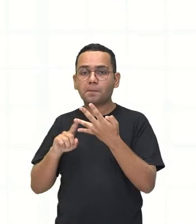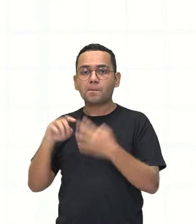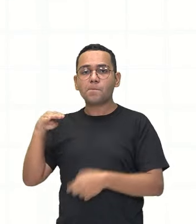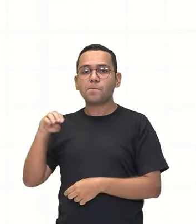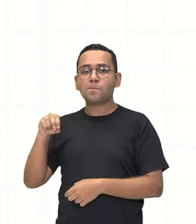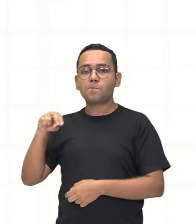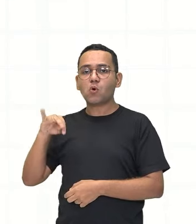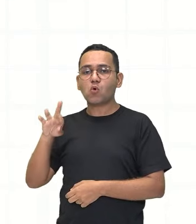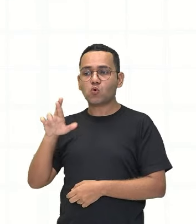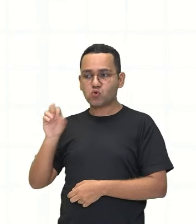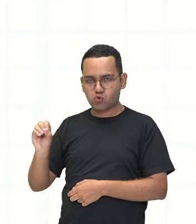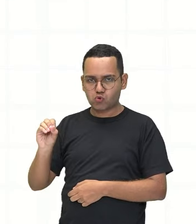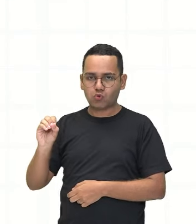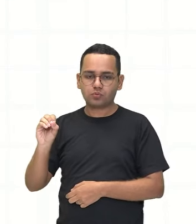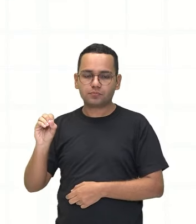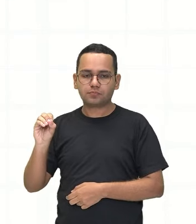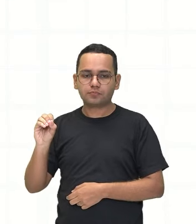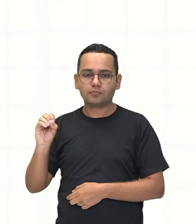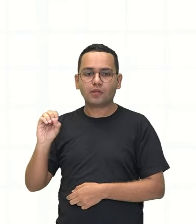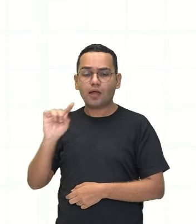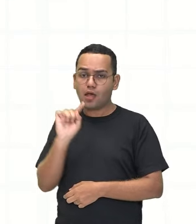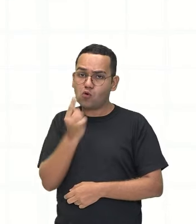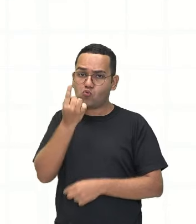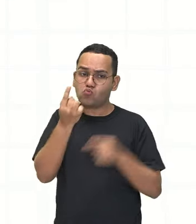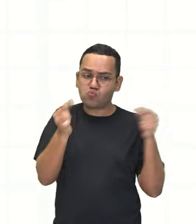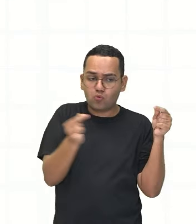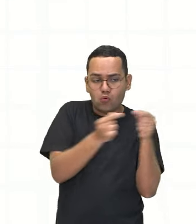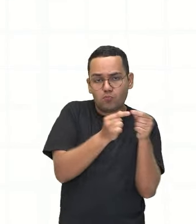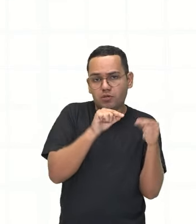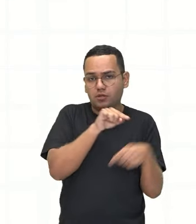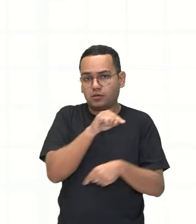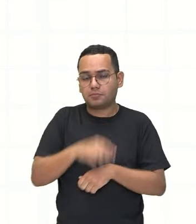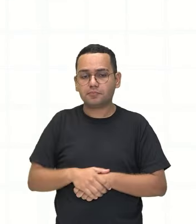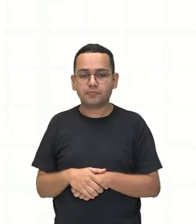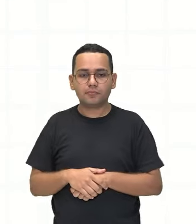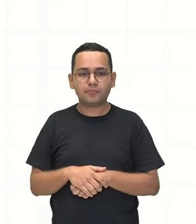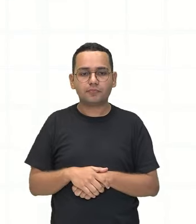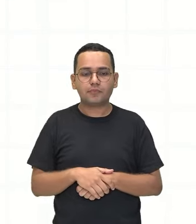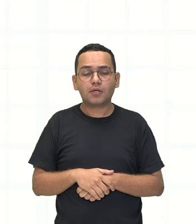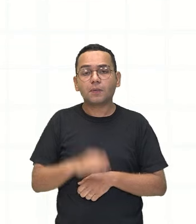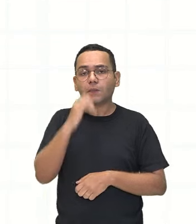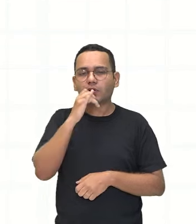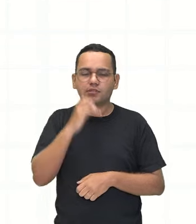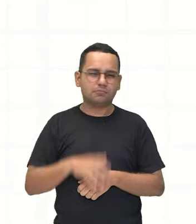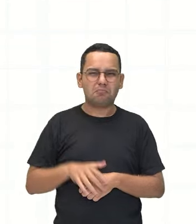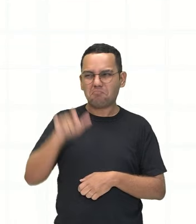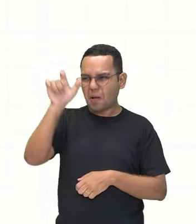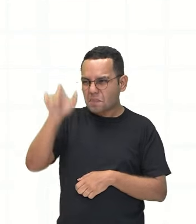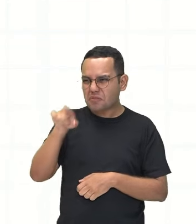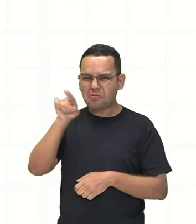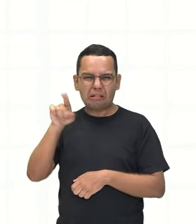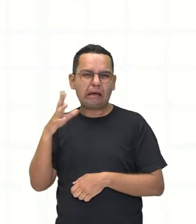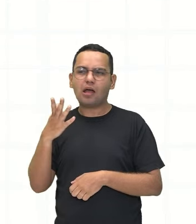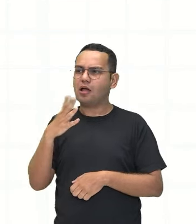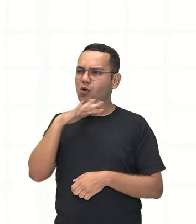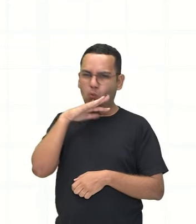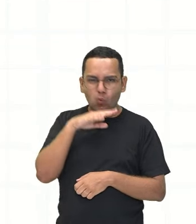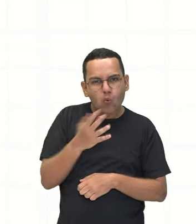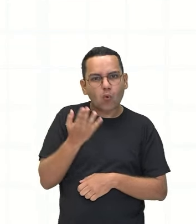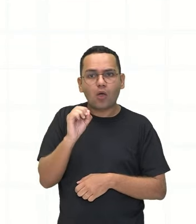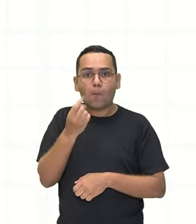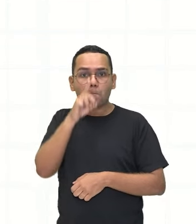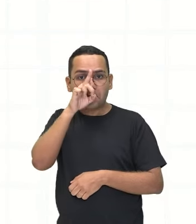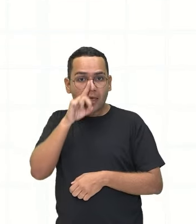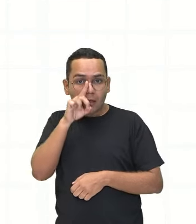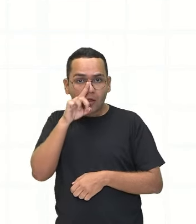é sobrecomum. Quando a gente vai se referir a alguém que tenha uma atitude muito desastrosa, eu posso dizer que aquela pessoa